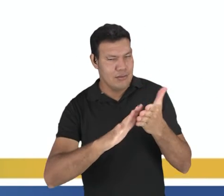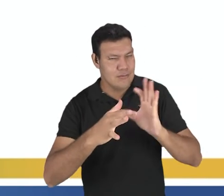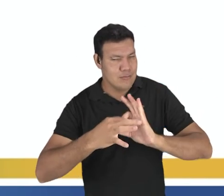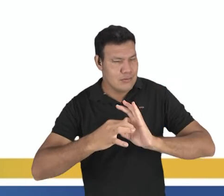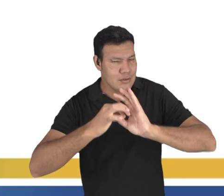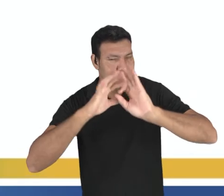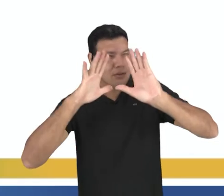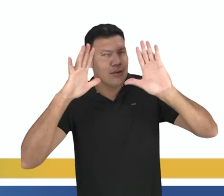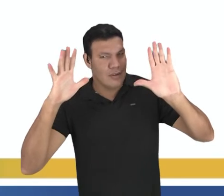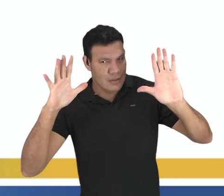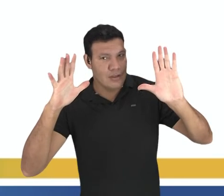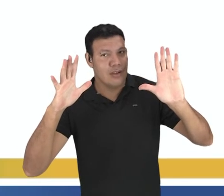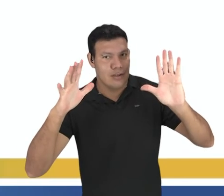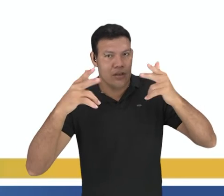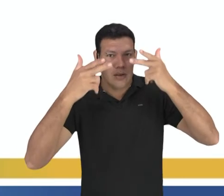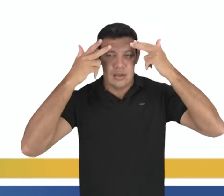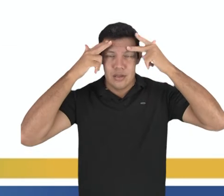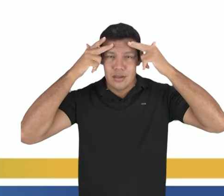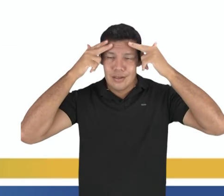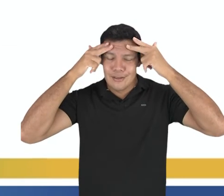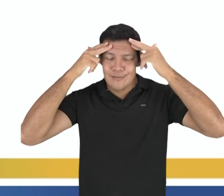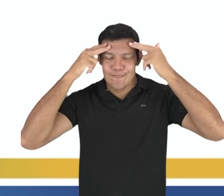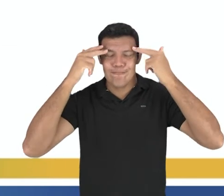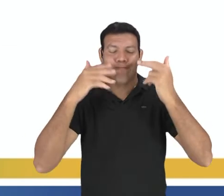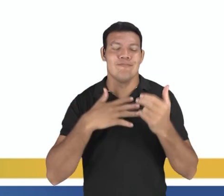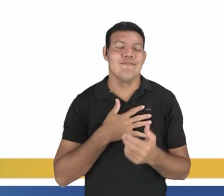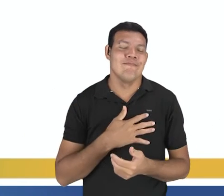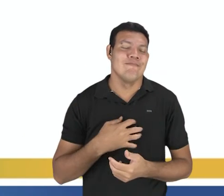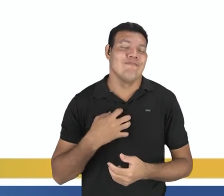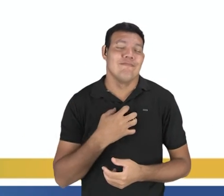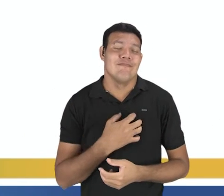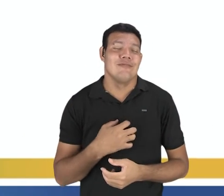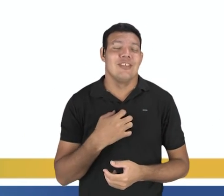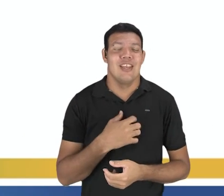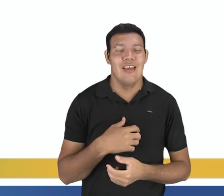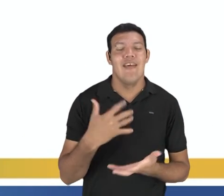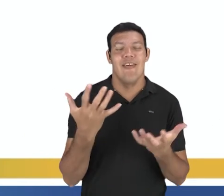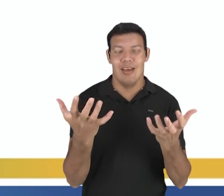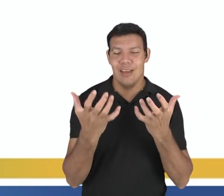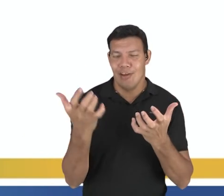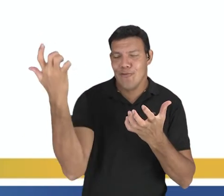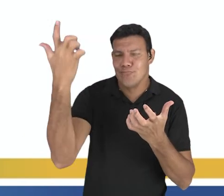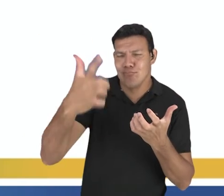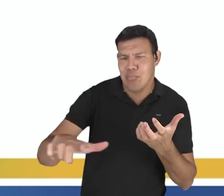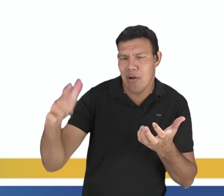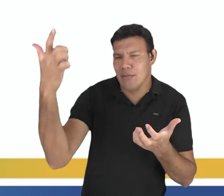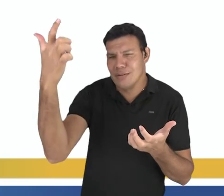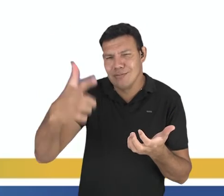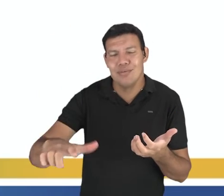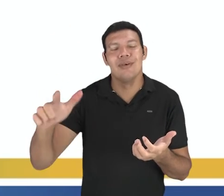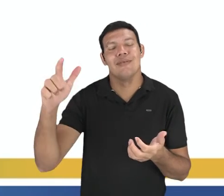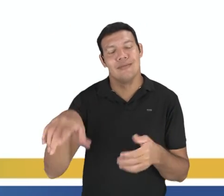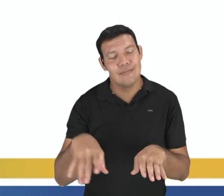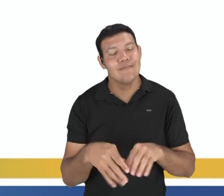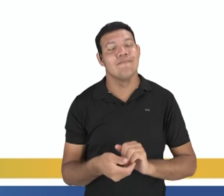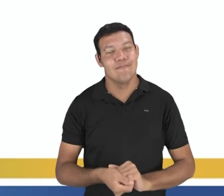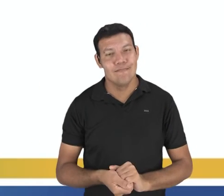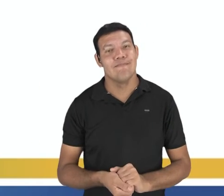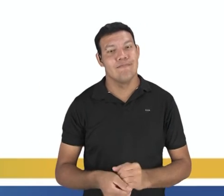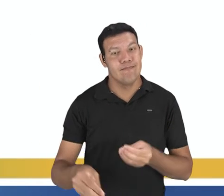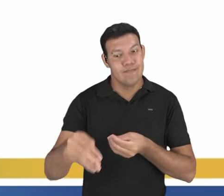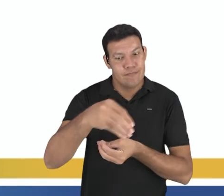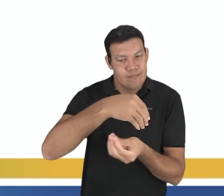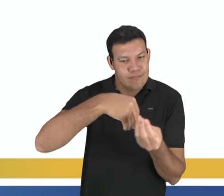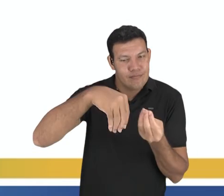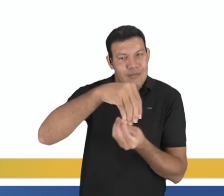do neurônio que causa na gente a sensação de escutar a música novamente. Este é o mesmo fenômeno envolvido